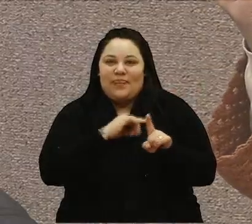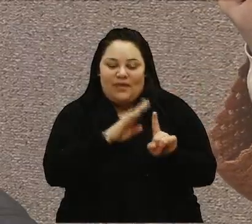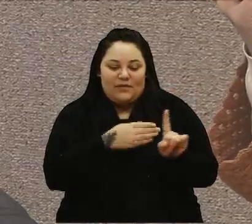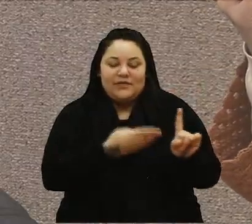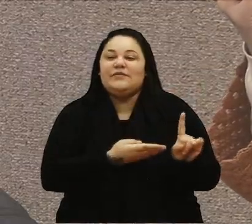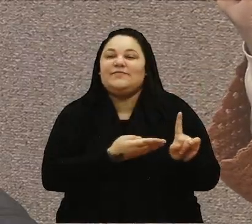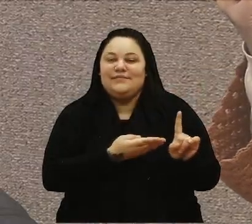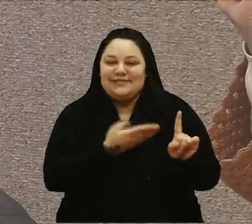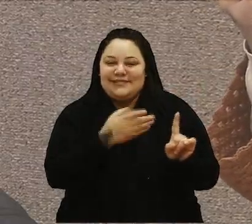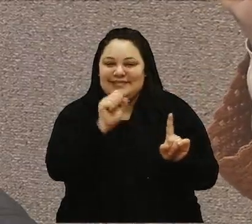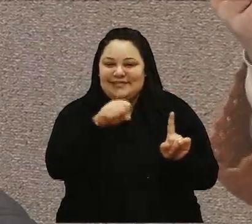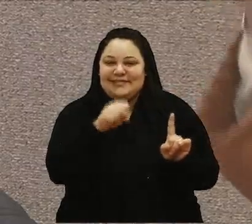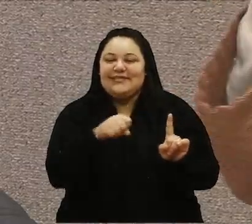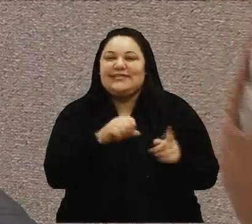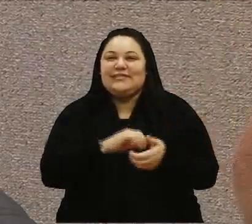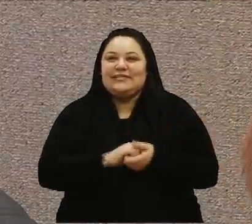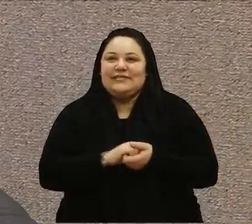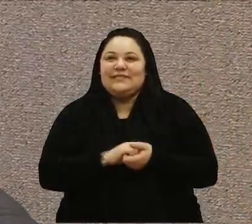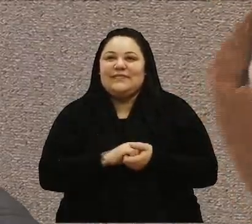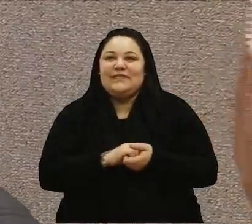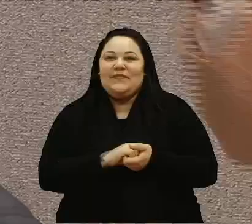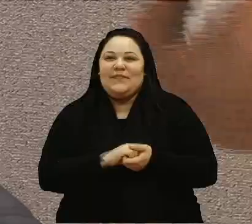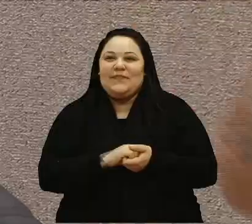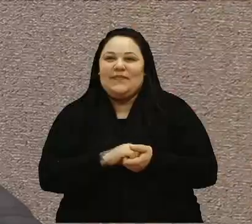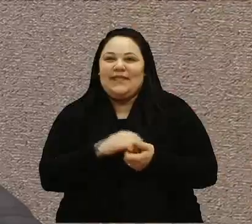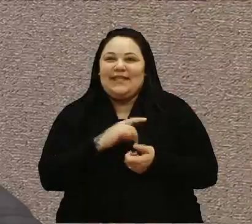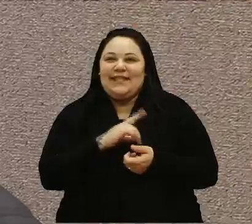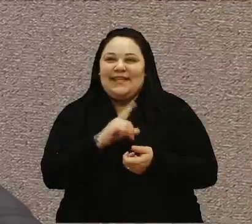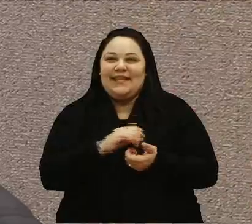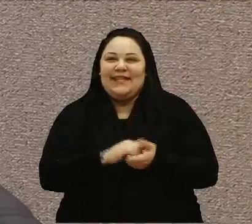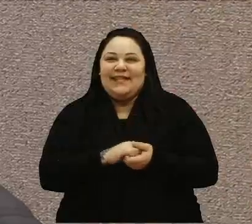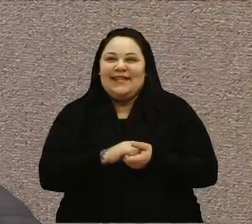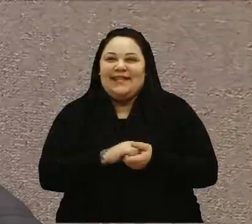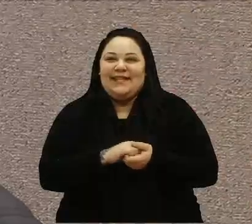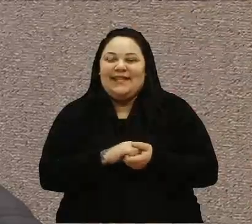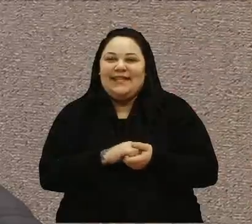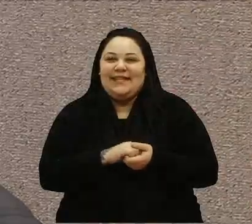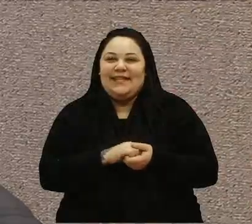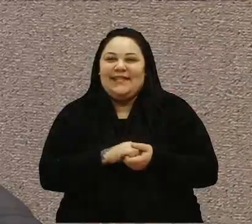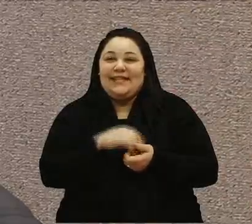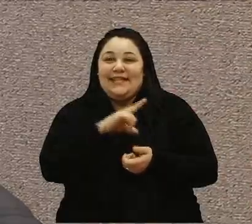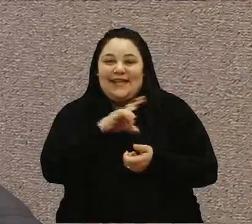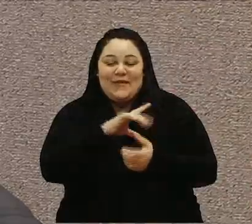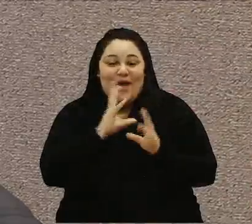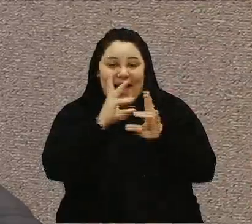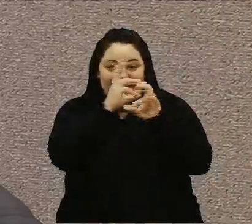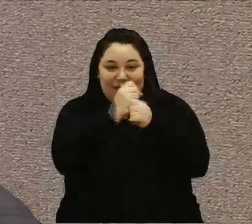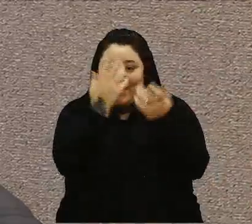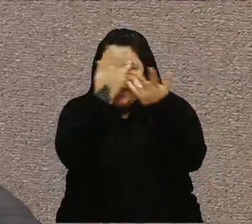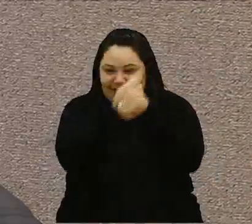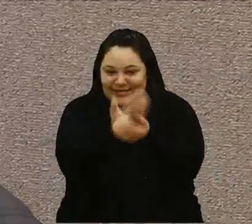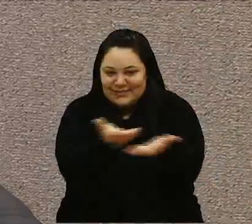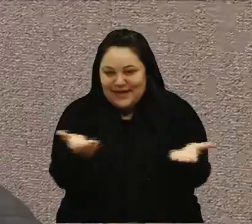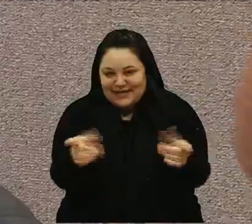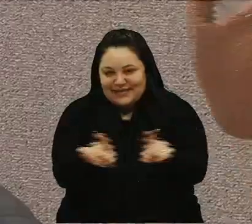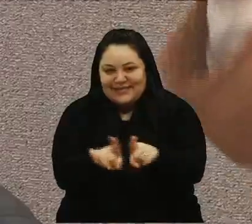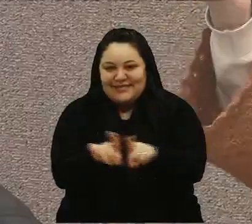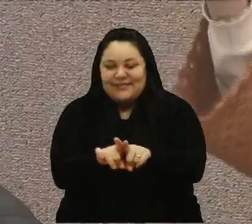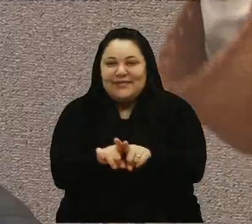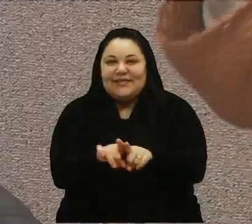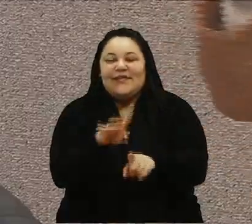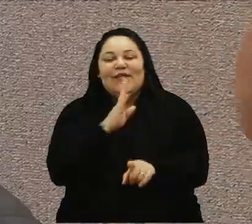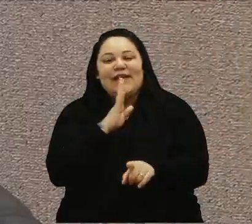Nicanor. Quem conhece sabe a capivara incrível que havia nesse espaço. Então, quem não conhece, vá lá